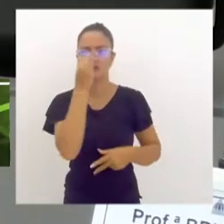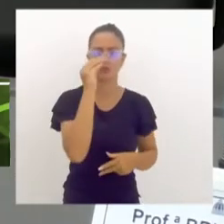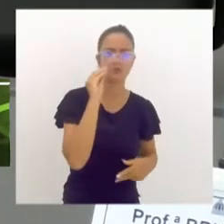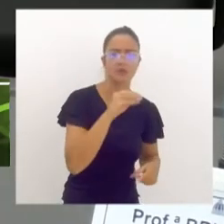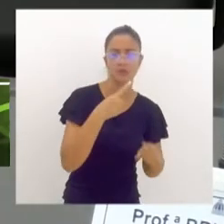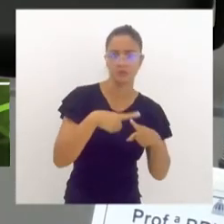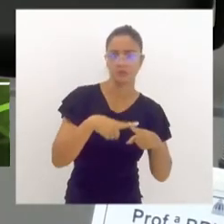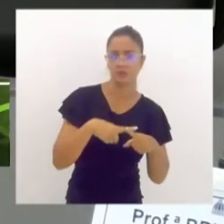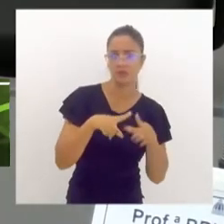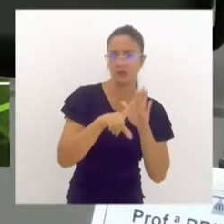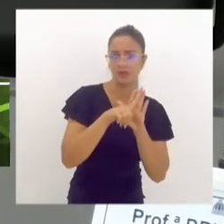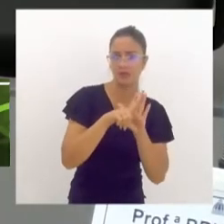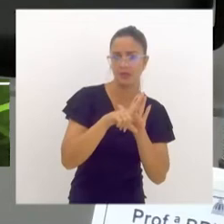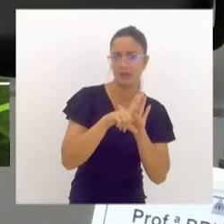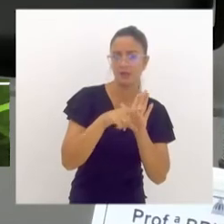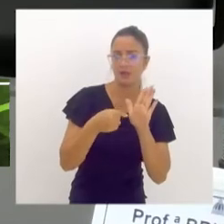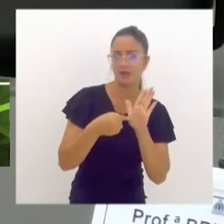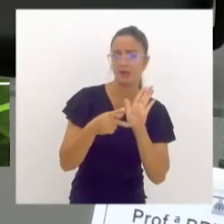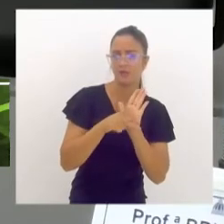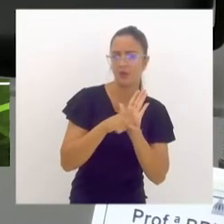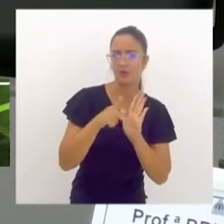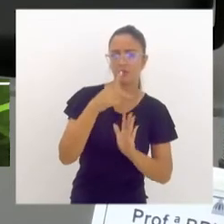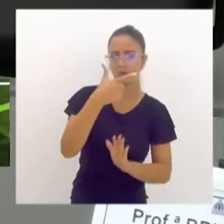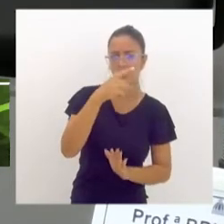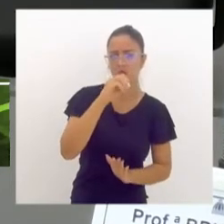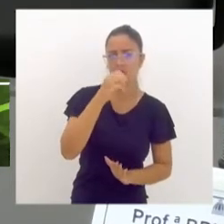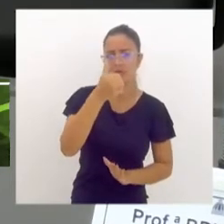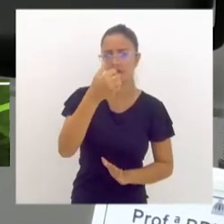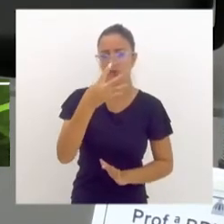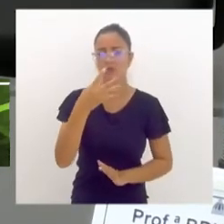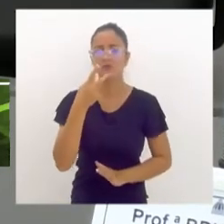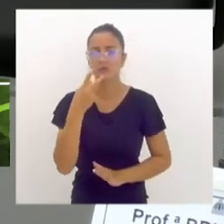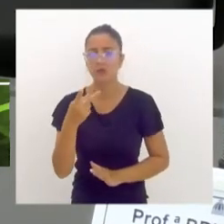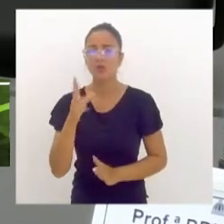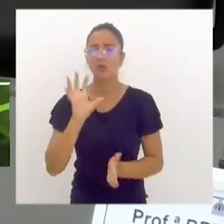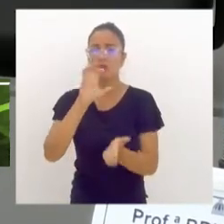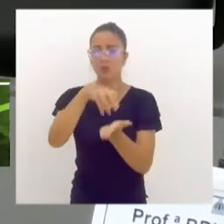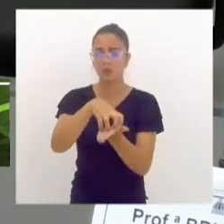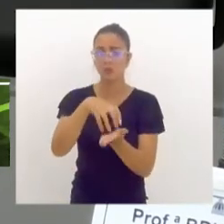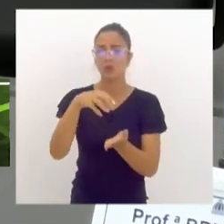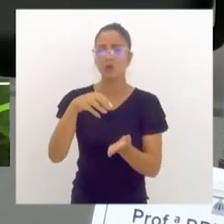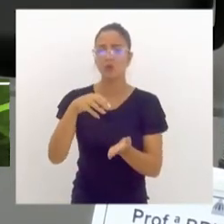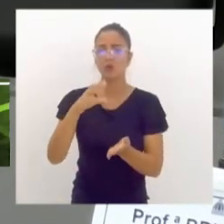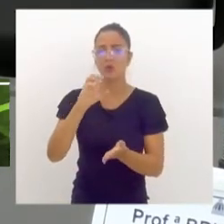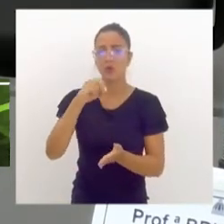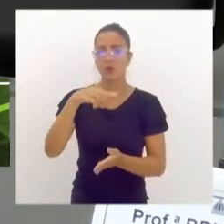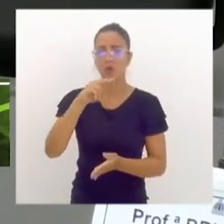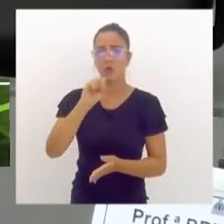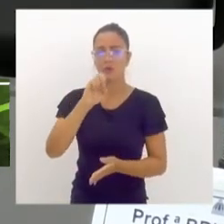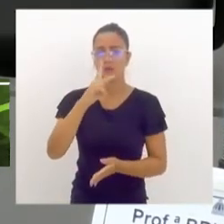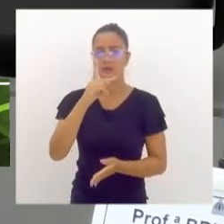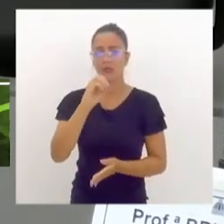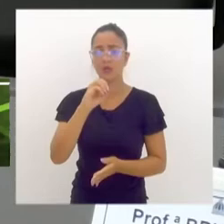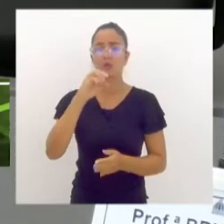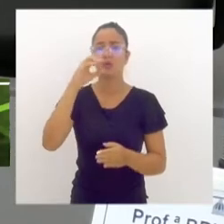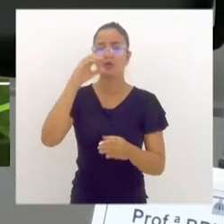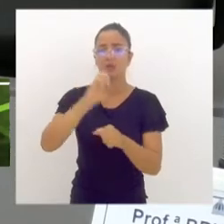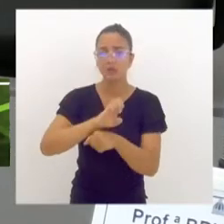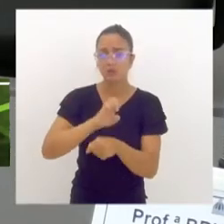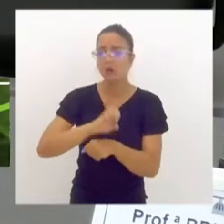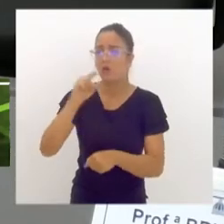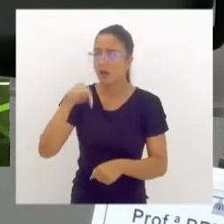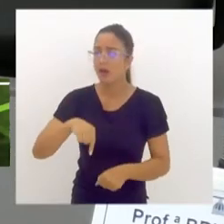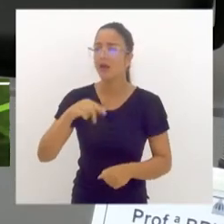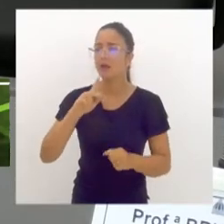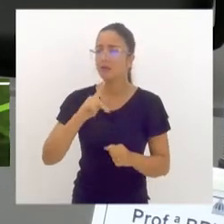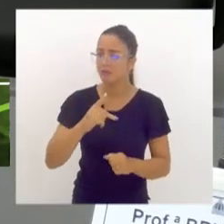lei que instituiu o Conselho Estadual como órgão de Estado, né? Então, a Assembleia Legislativa cumpriu o seu papel, fez o que